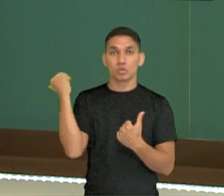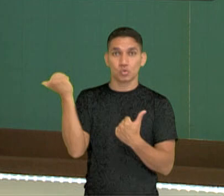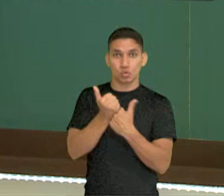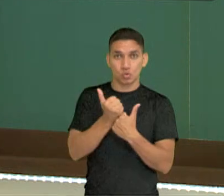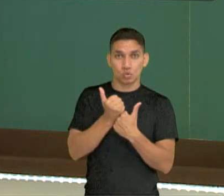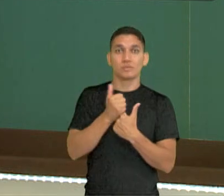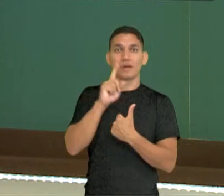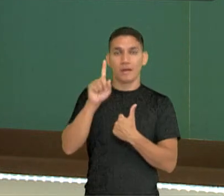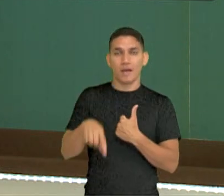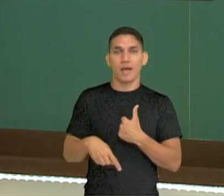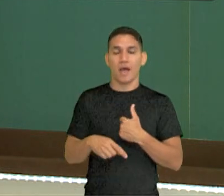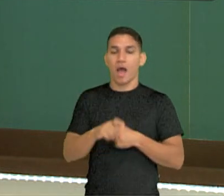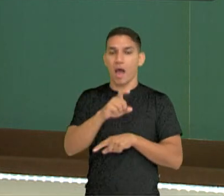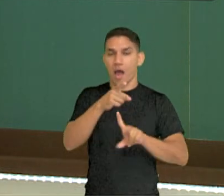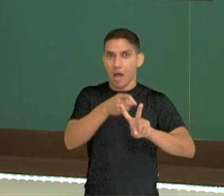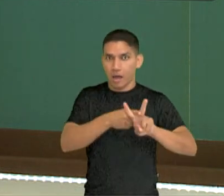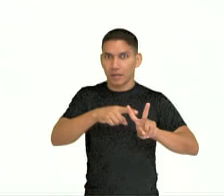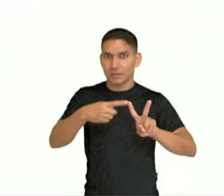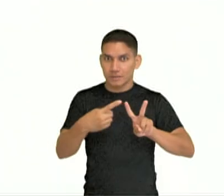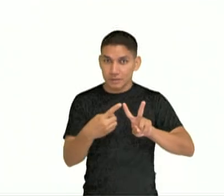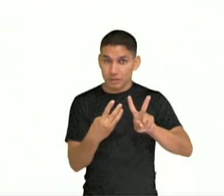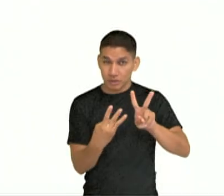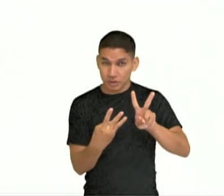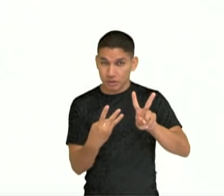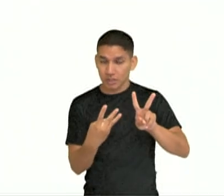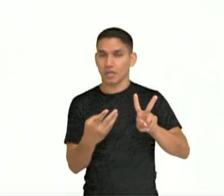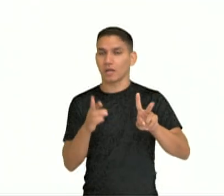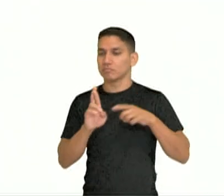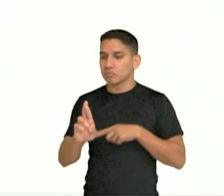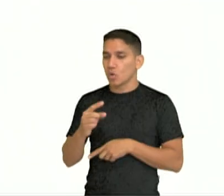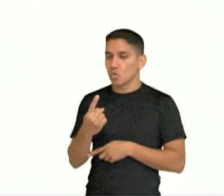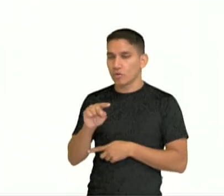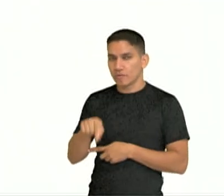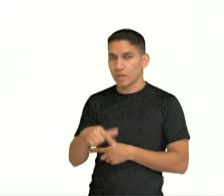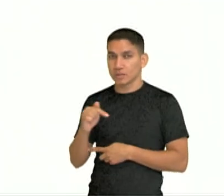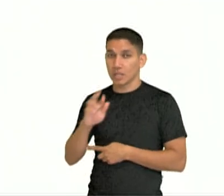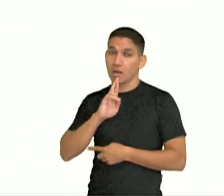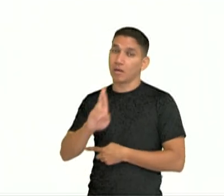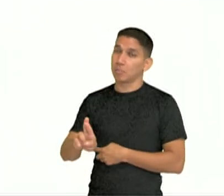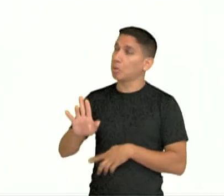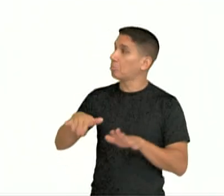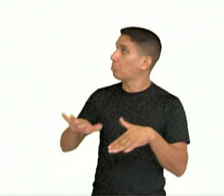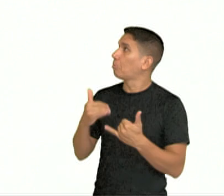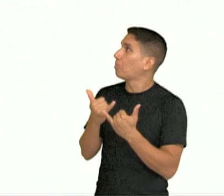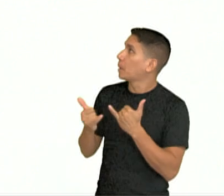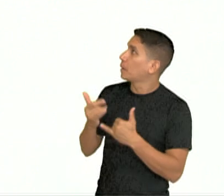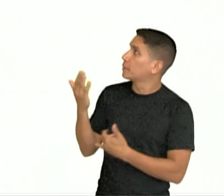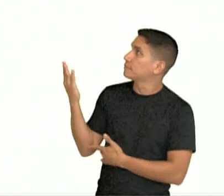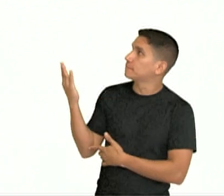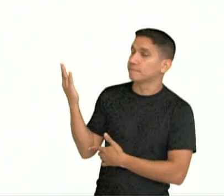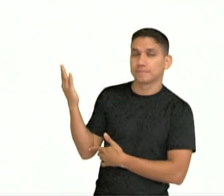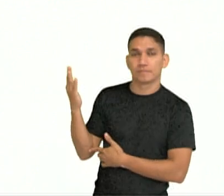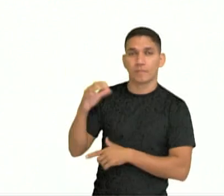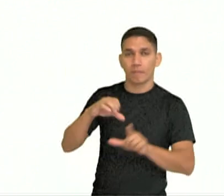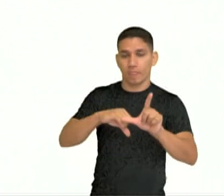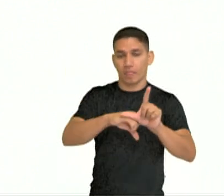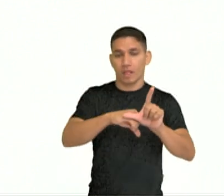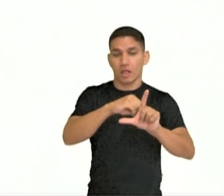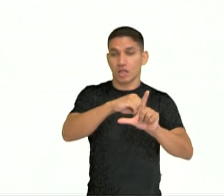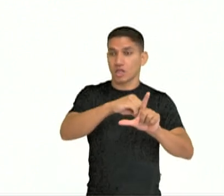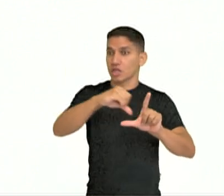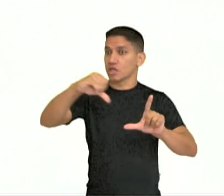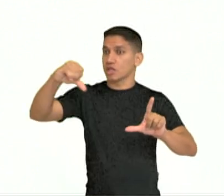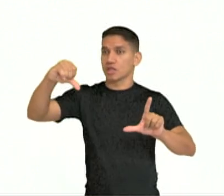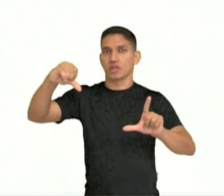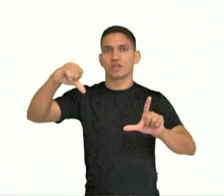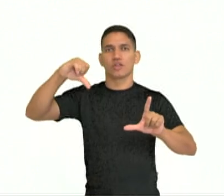de 3 por 1,7 e efetuar essa multiplicação, isso vai dar aproximadamente o valor de 9 metros. Eu sei que são 9 metros